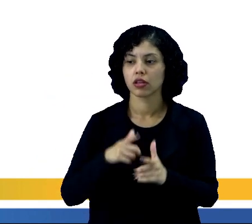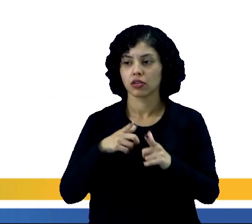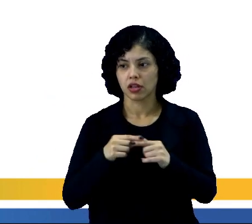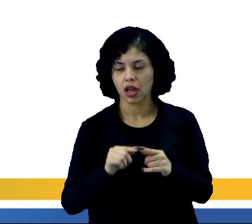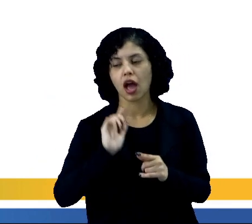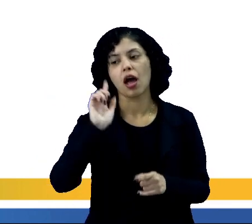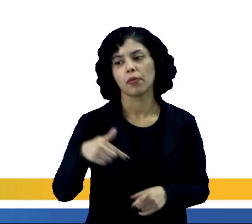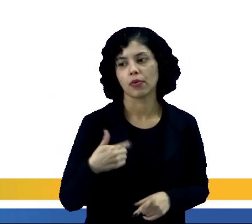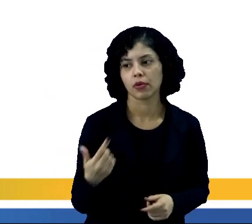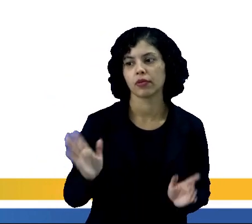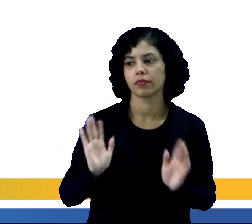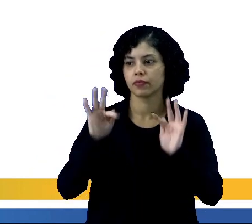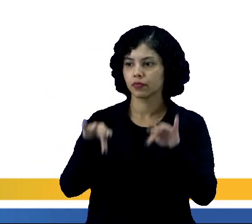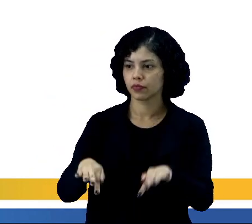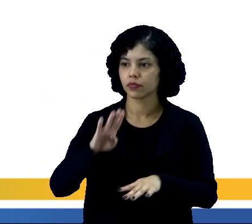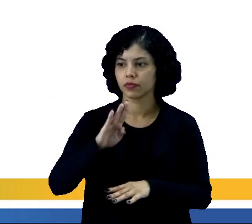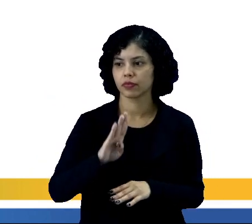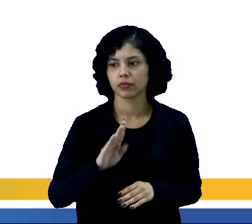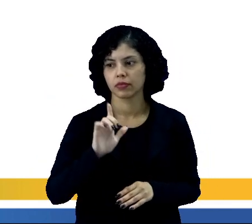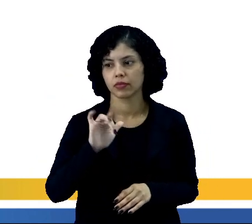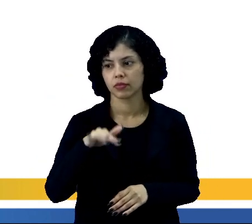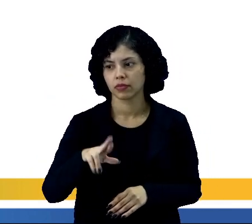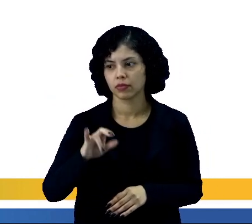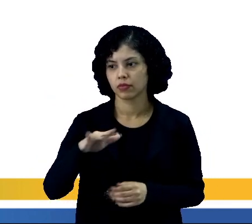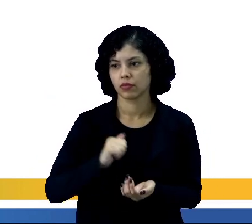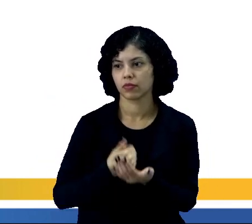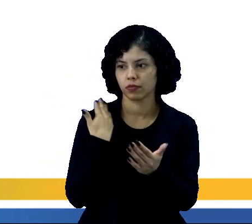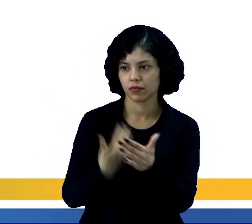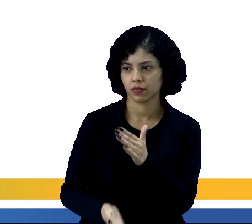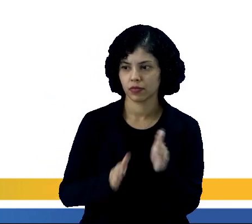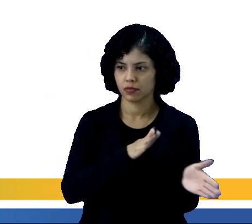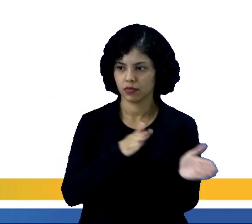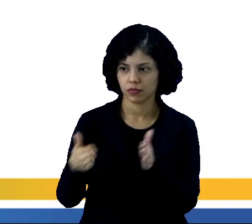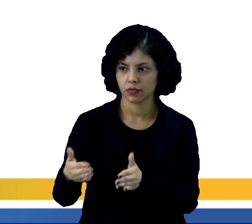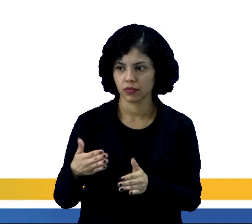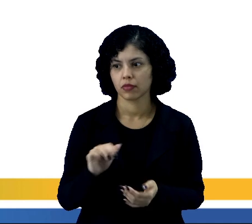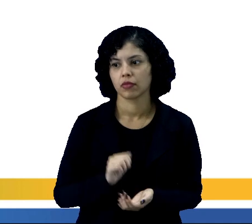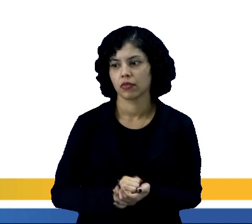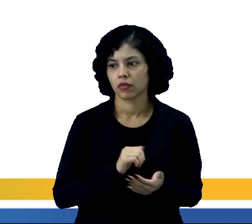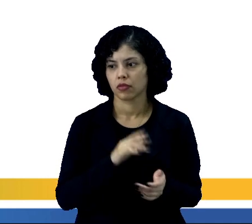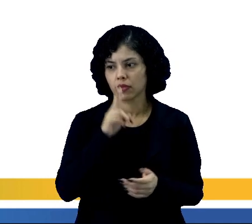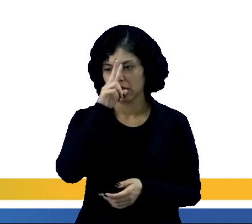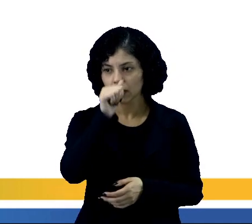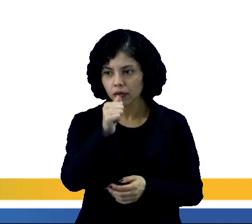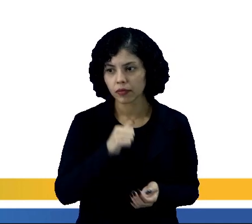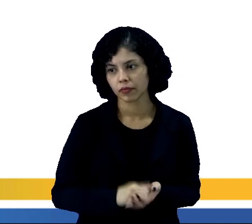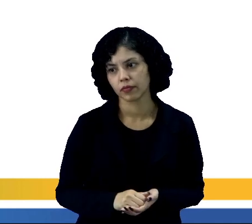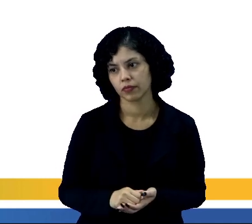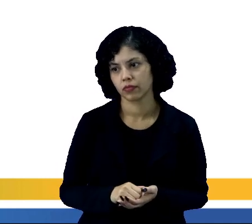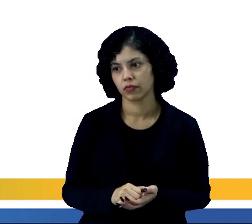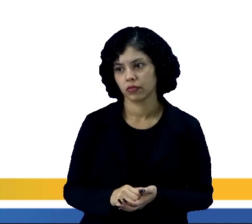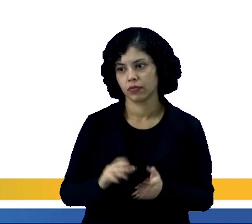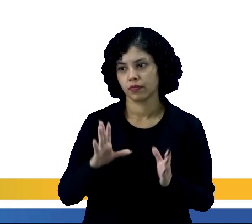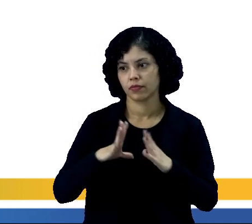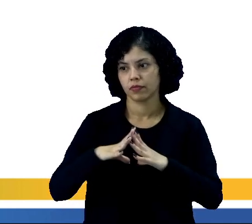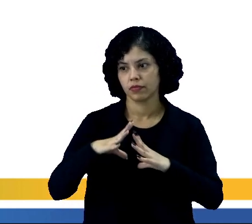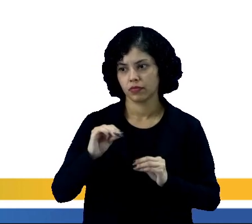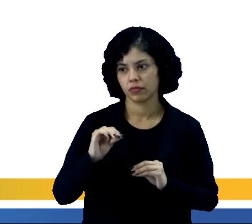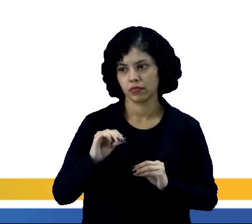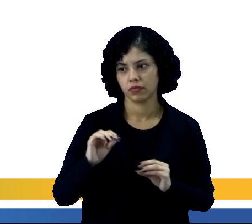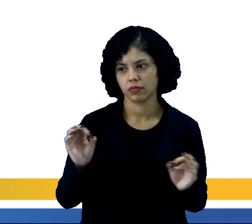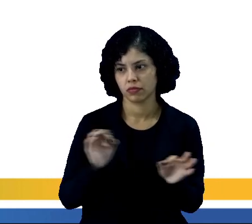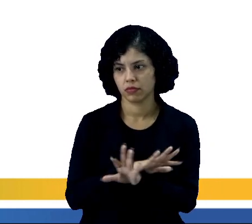com os japoneses, que após a derrota aí na Batalha de Midway, né, perderam parte considerável do seu poder de guerra e foram sendo derrotados,